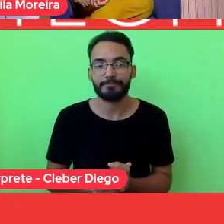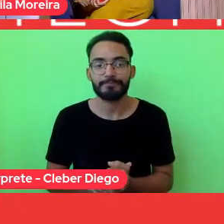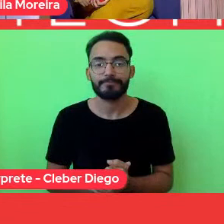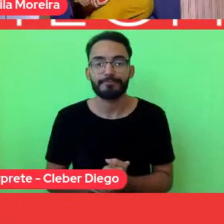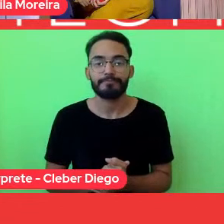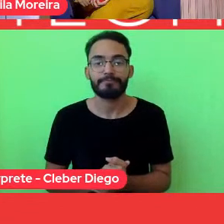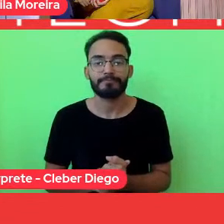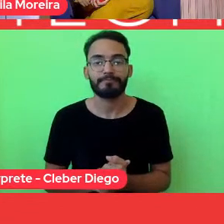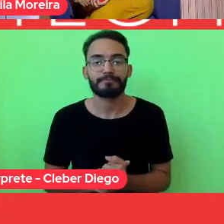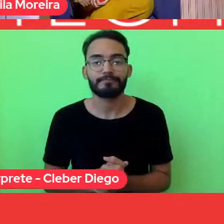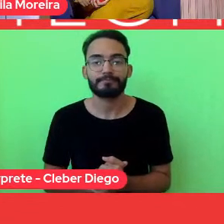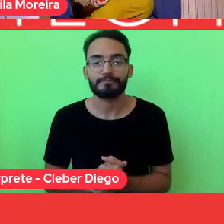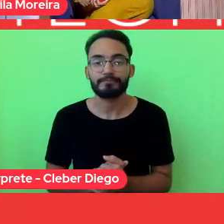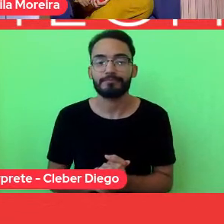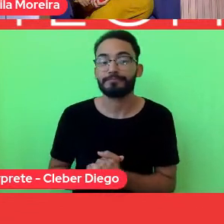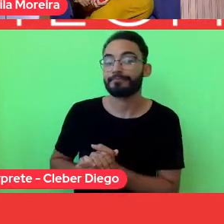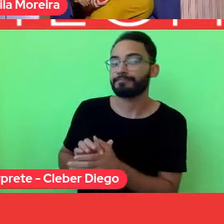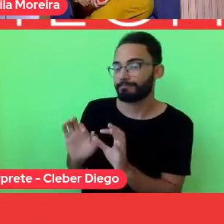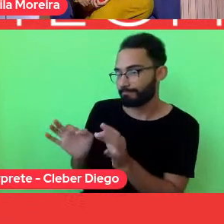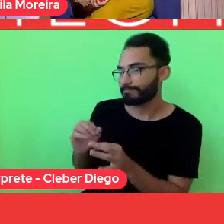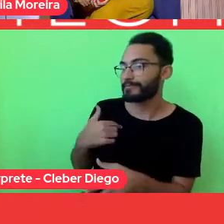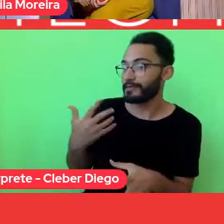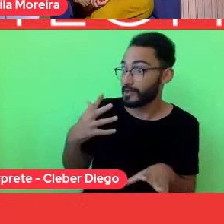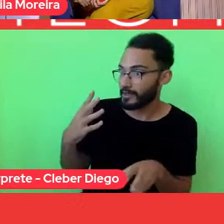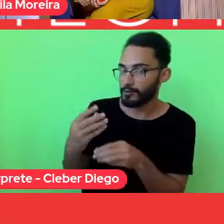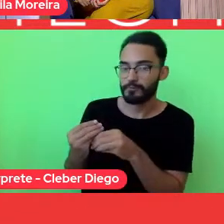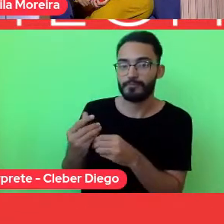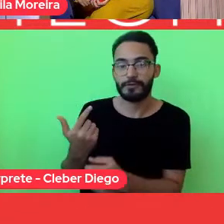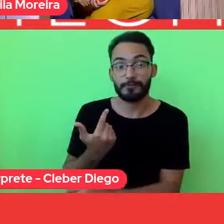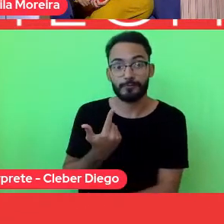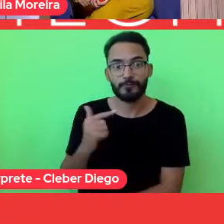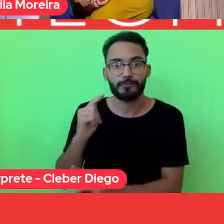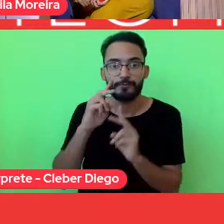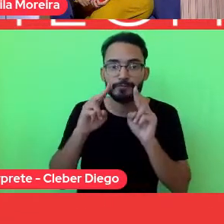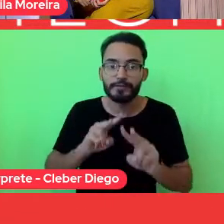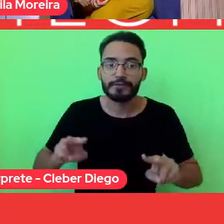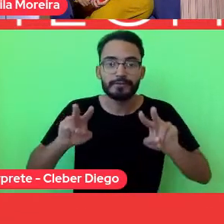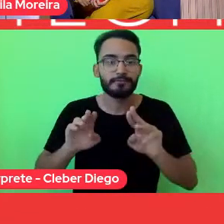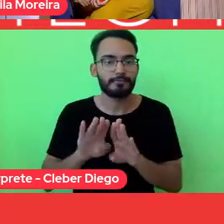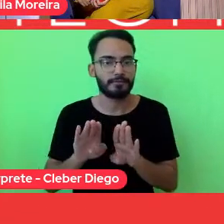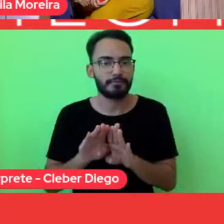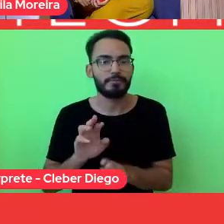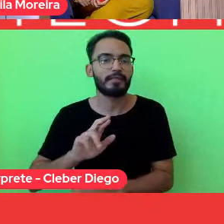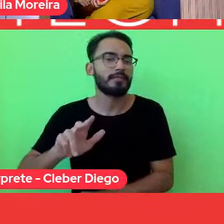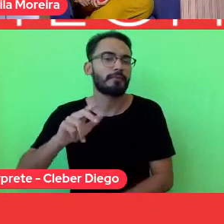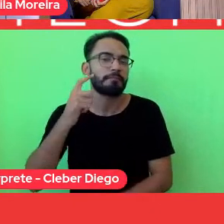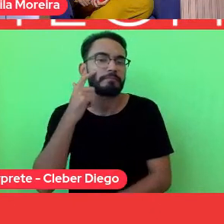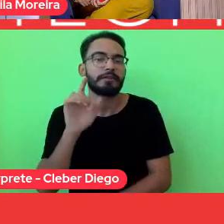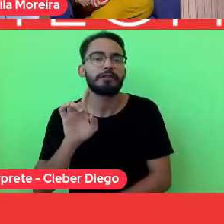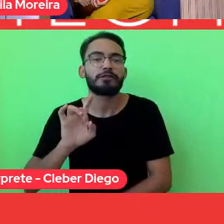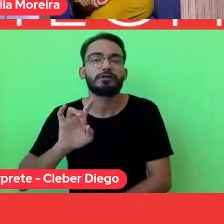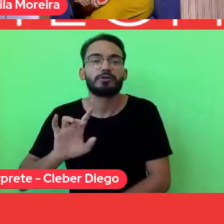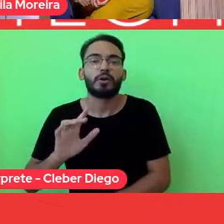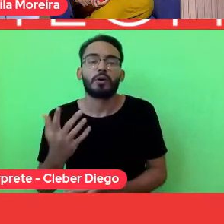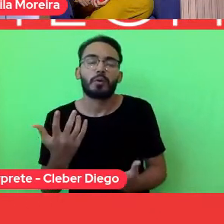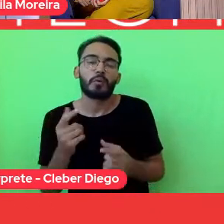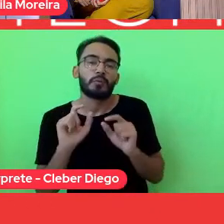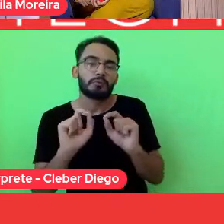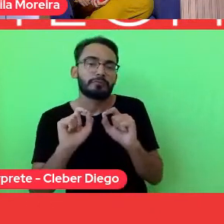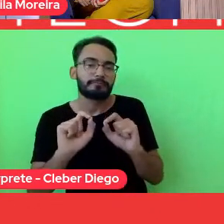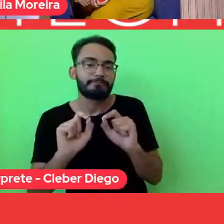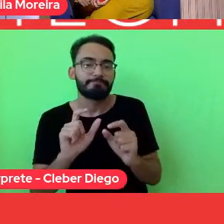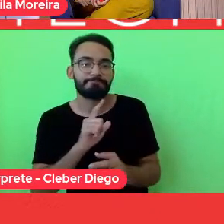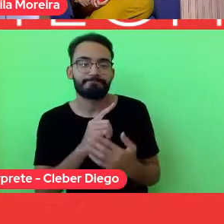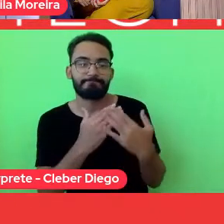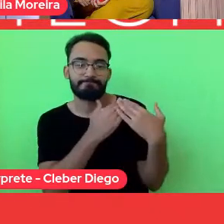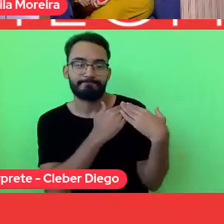Eu queria complementar de uma outra perspectiva aqui, né? Não só o que trouxe, né? Pensando